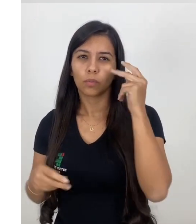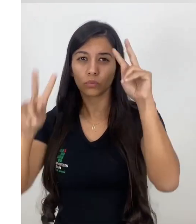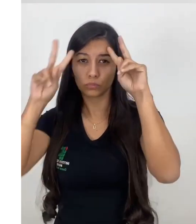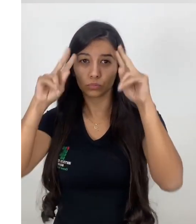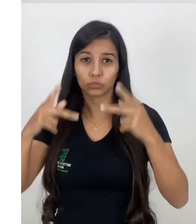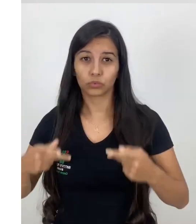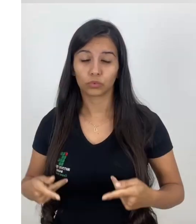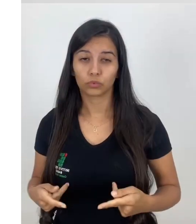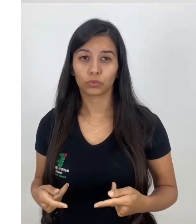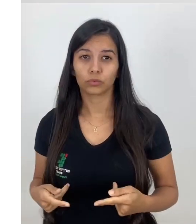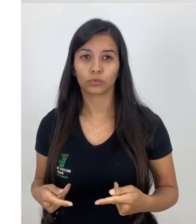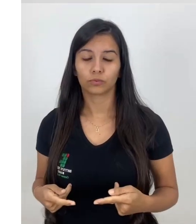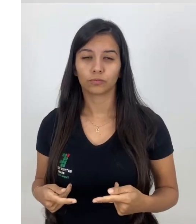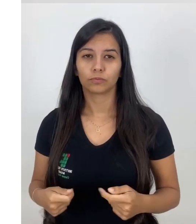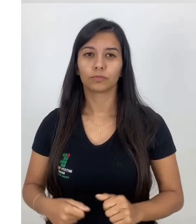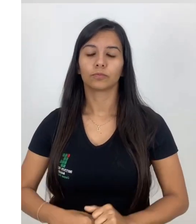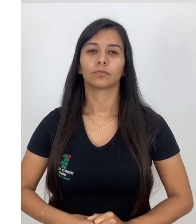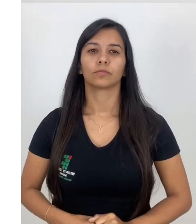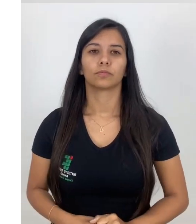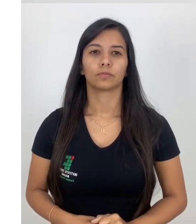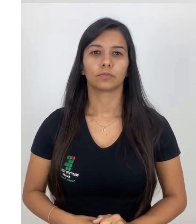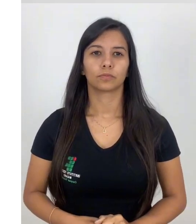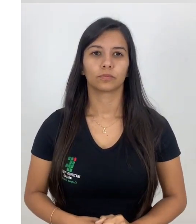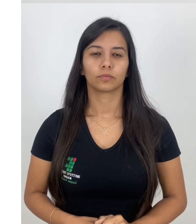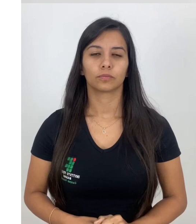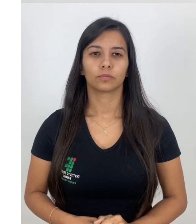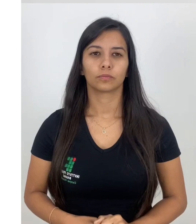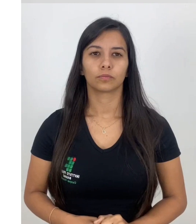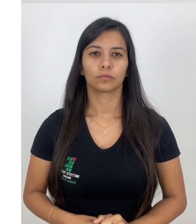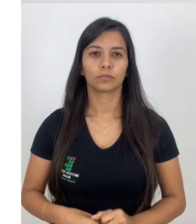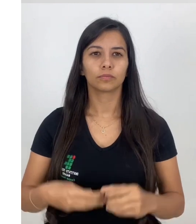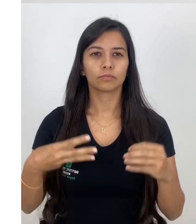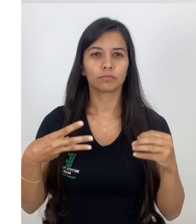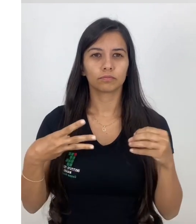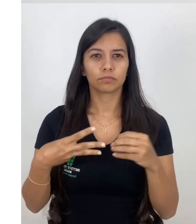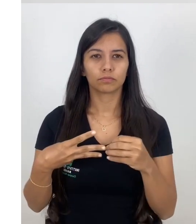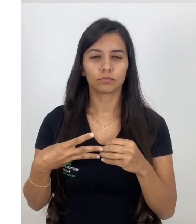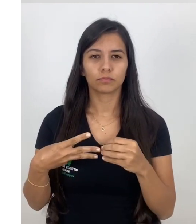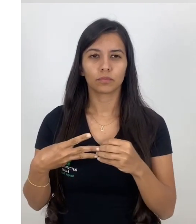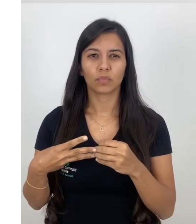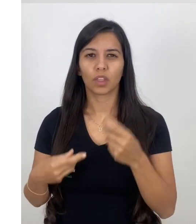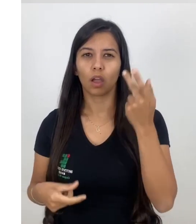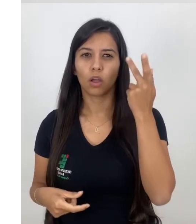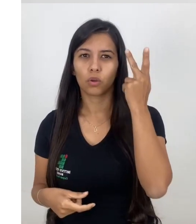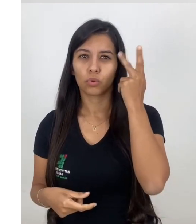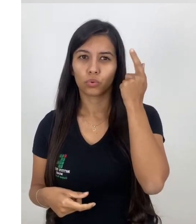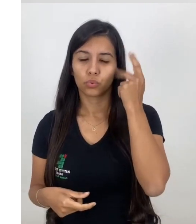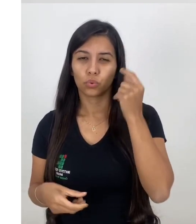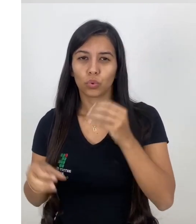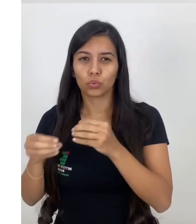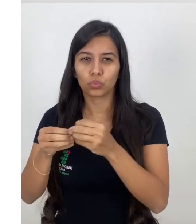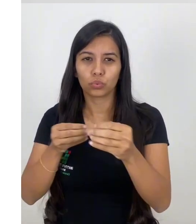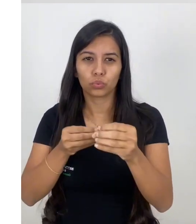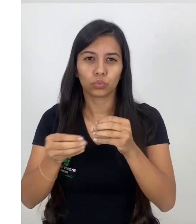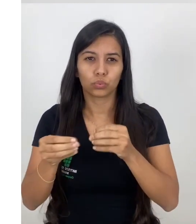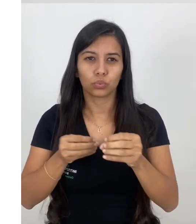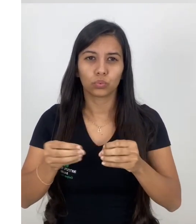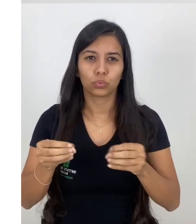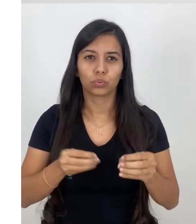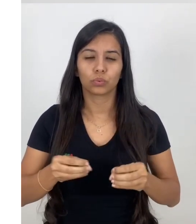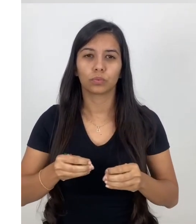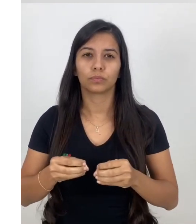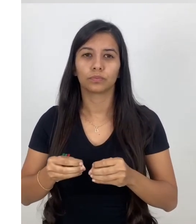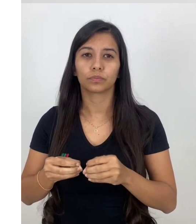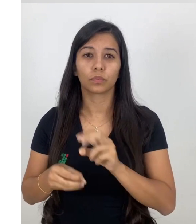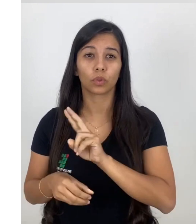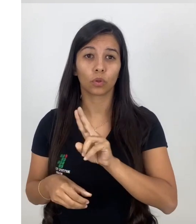nosso corpo que não têm função reprodutiva, né? Essas células que não têm a função reprodutiva são chamadas